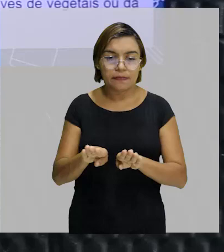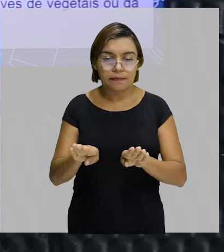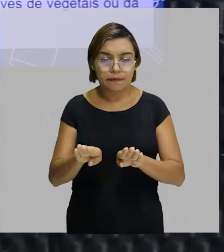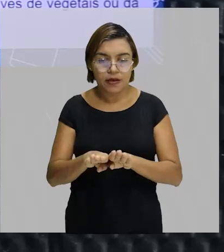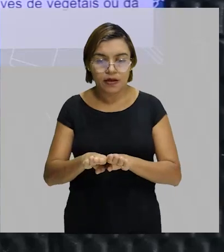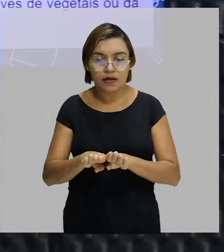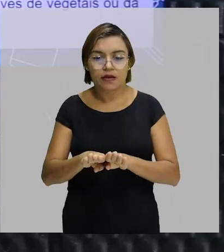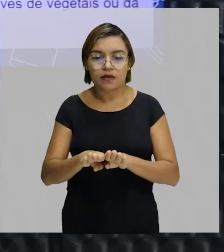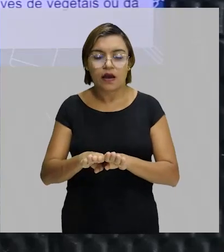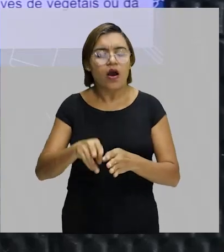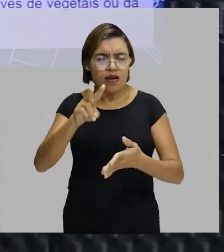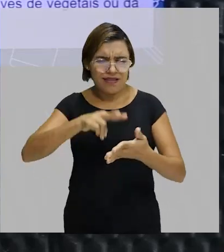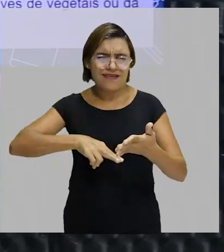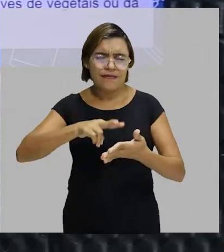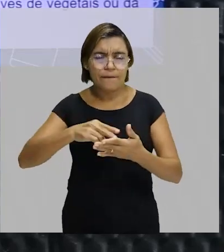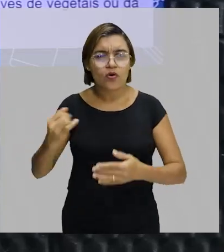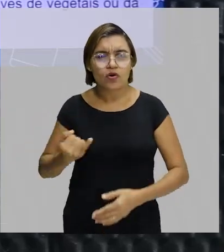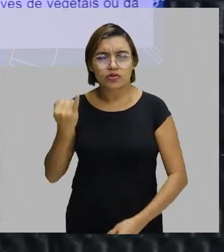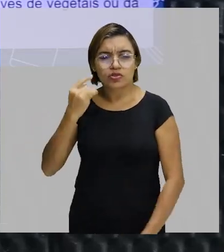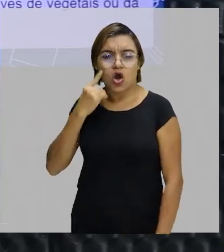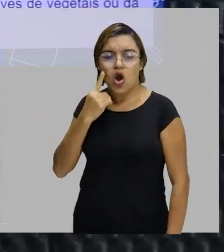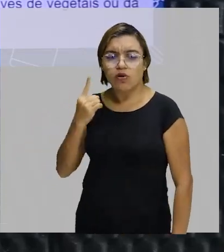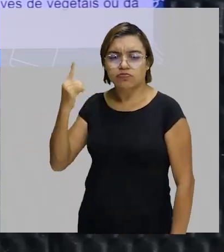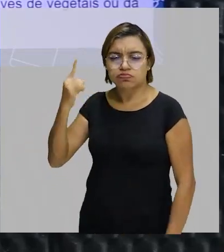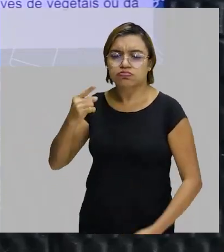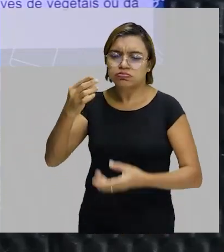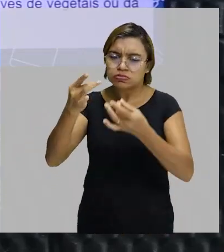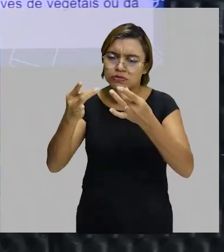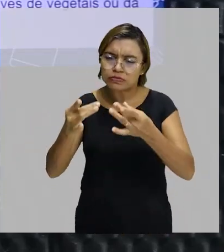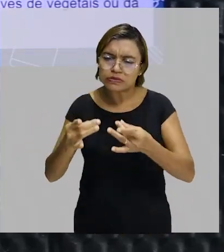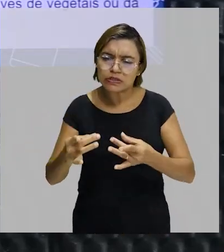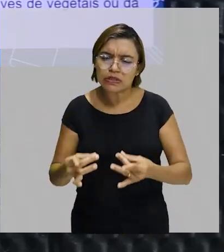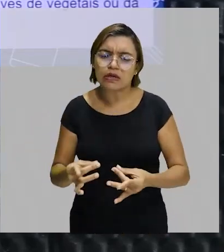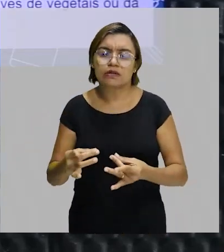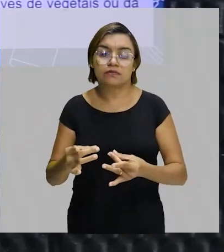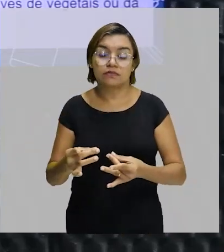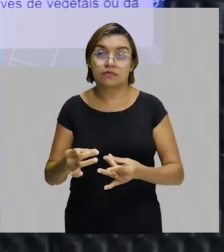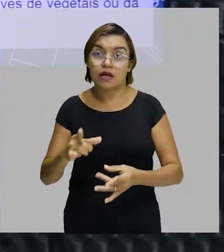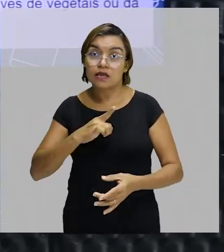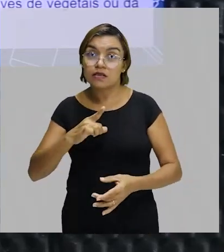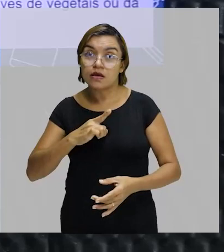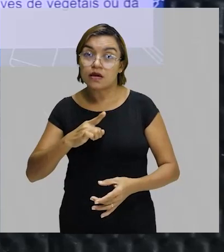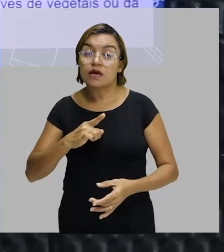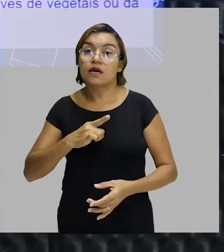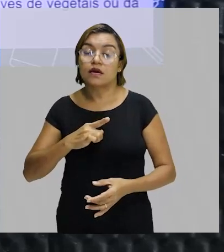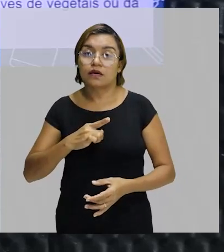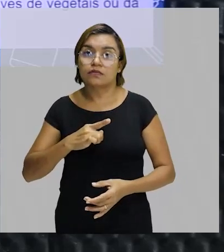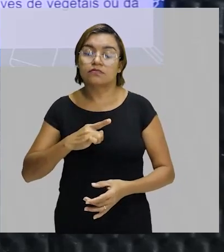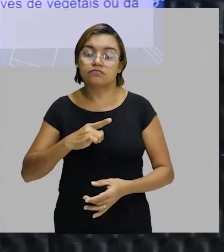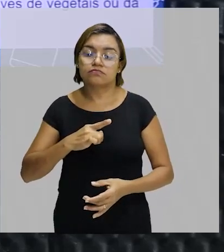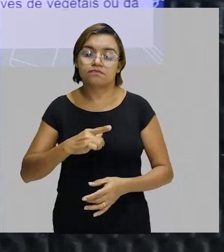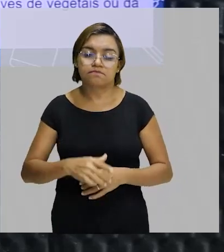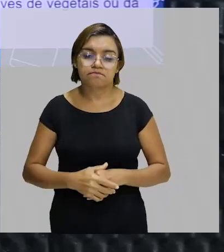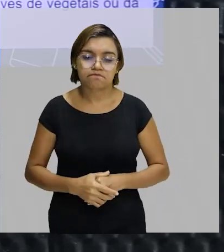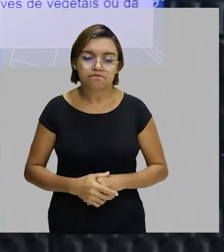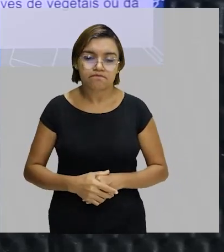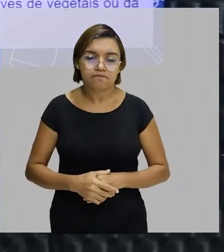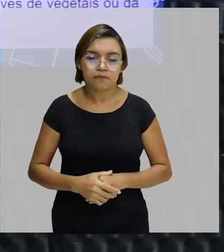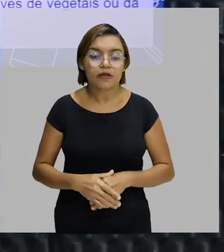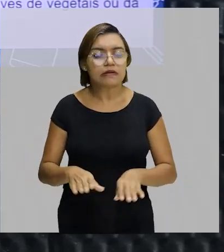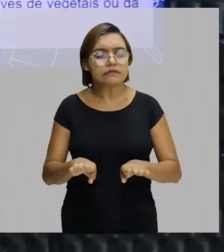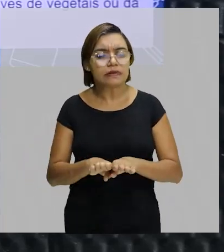que se alimentam desses vegetais, cadeia alimentar, né? Um tema que a gente conhece muito bem. Finalmente, o